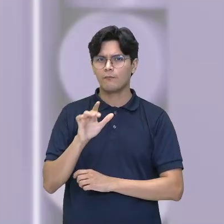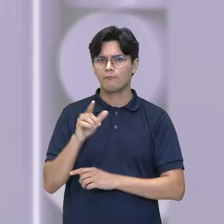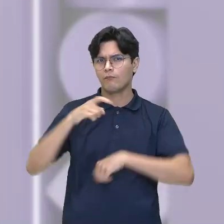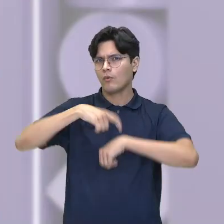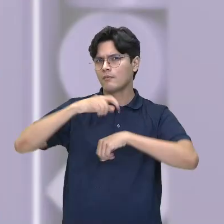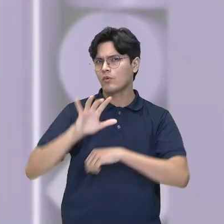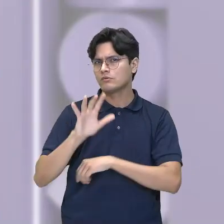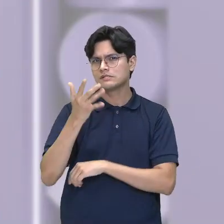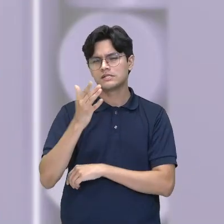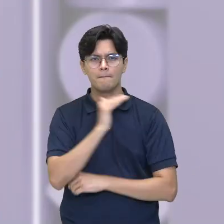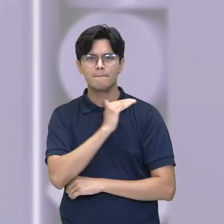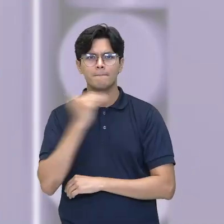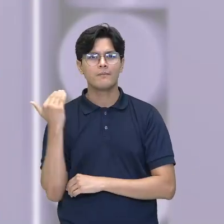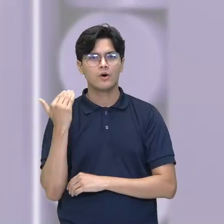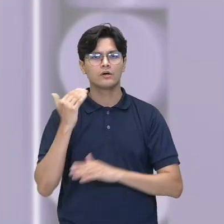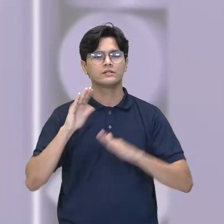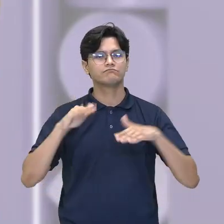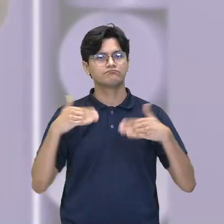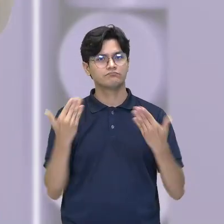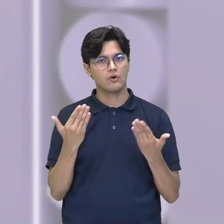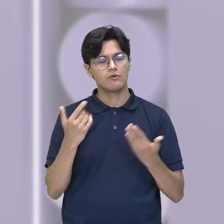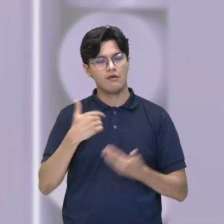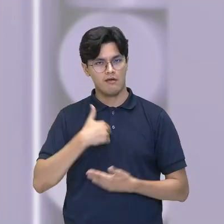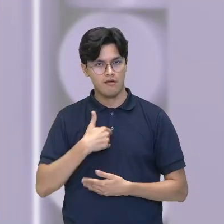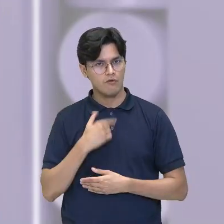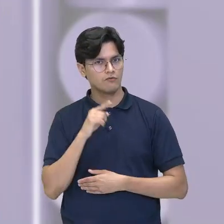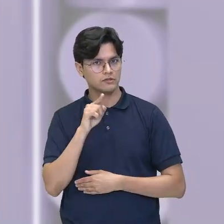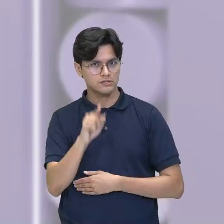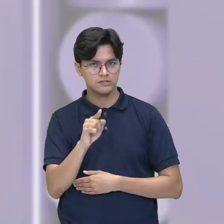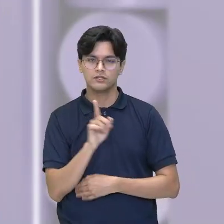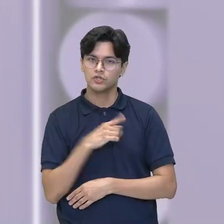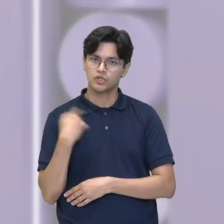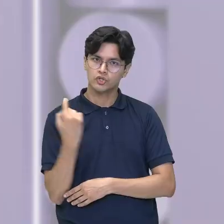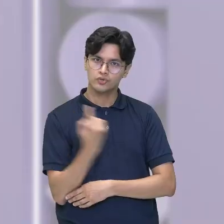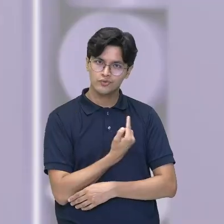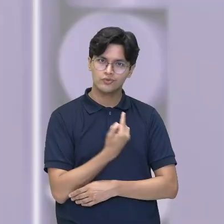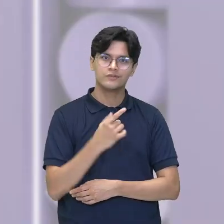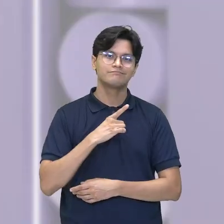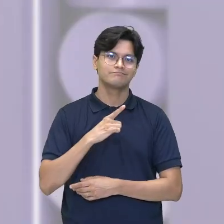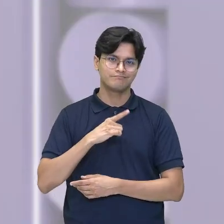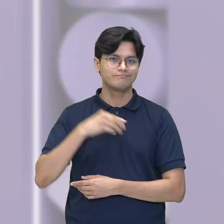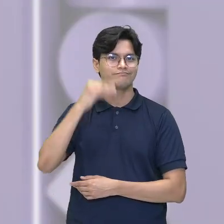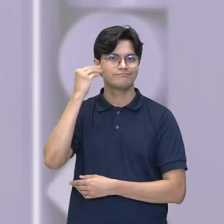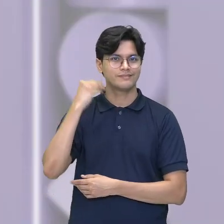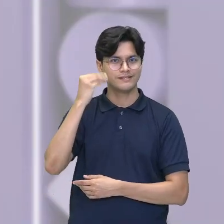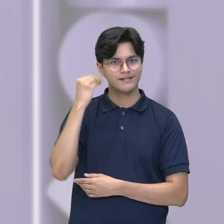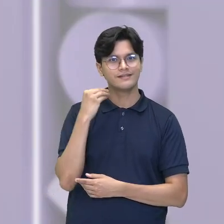que tanto você quanto eu, como cada um de nós, vamos passar por isso.